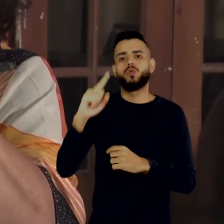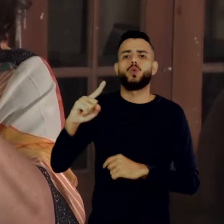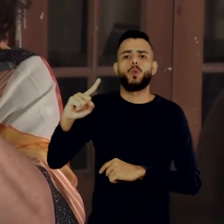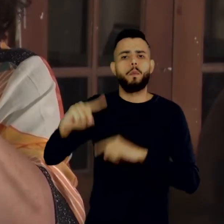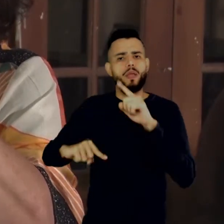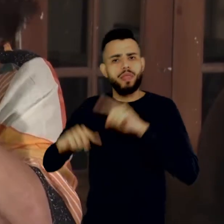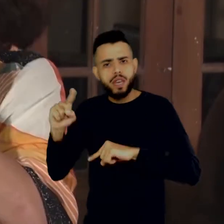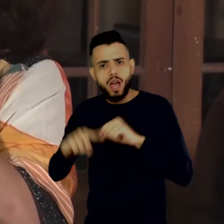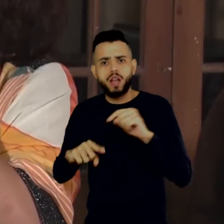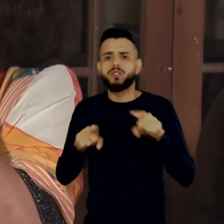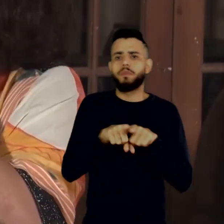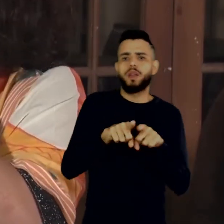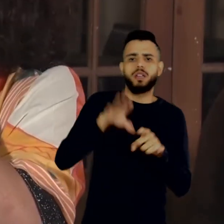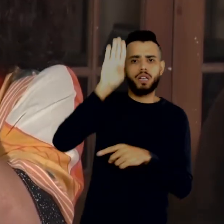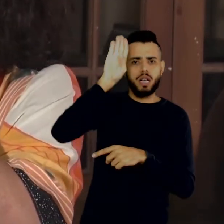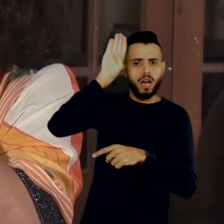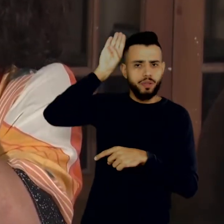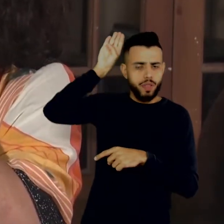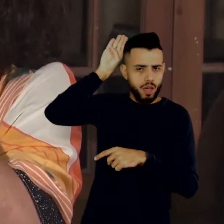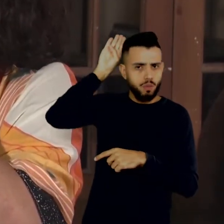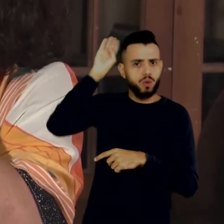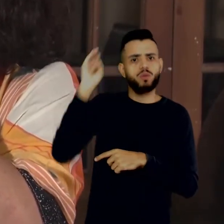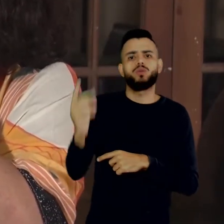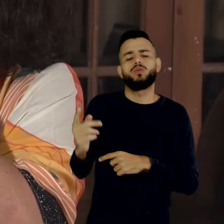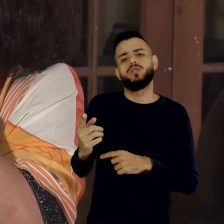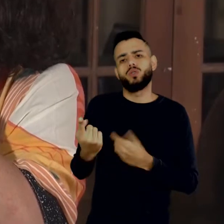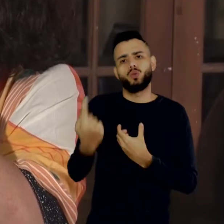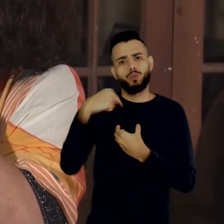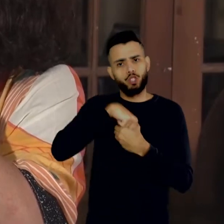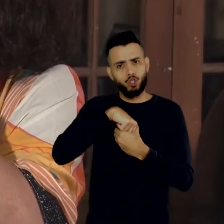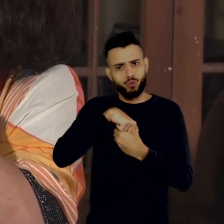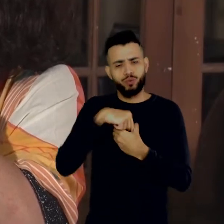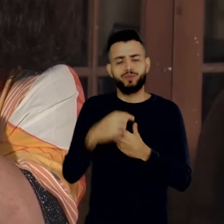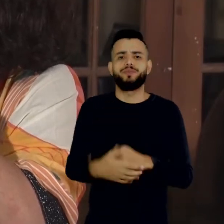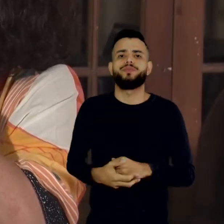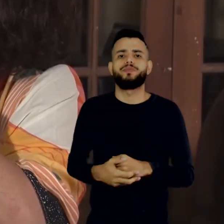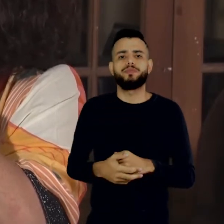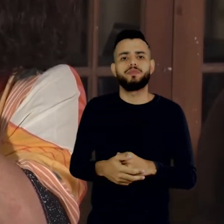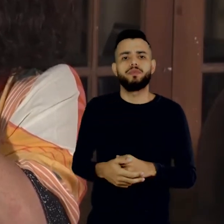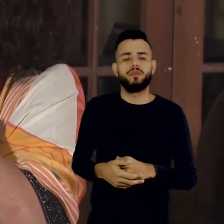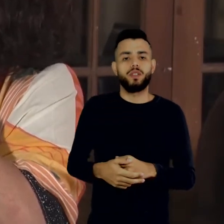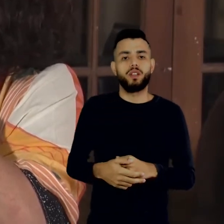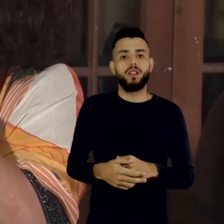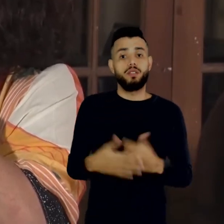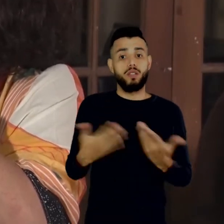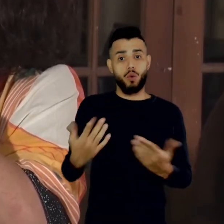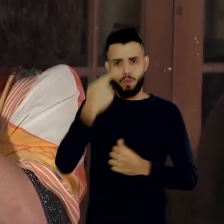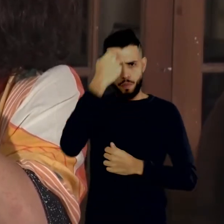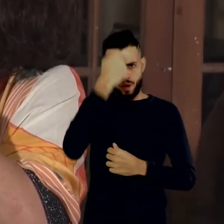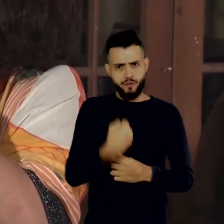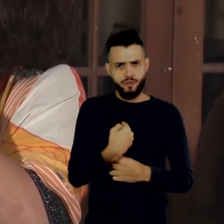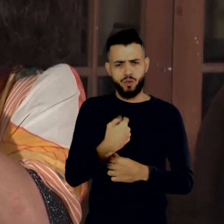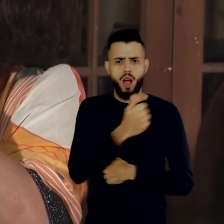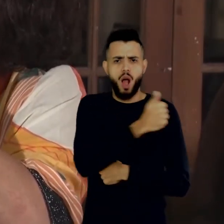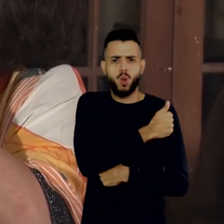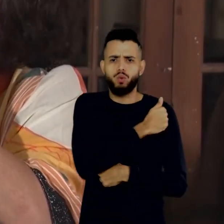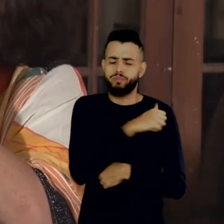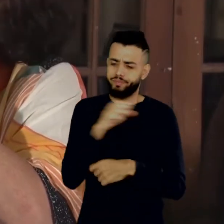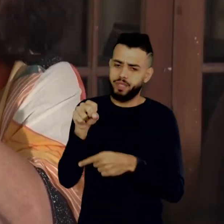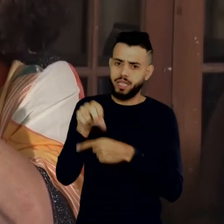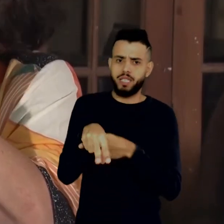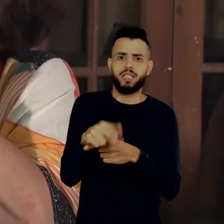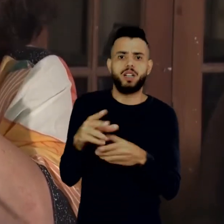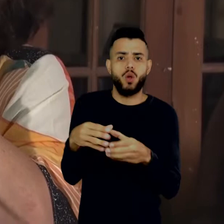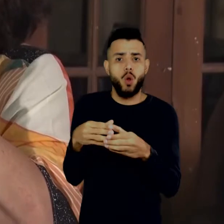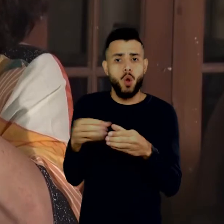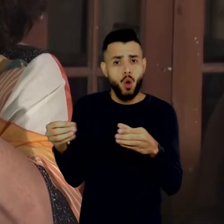quanto aspectos acadêmicos e simbólicos, né? O perfil dos alunos que passa a ingressar com as ações afirmativas, não